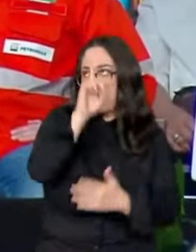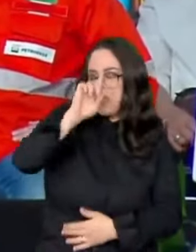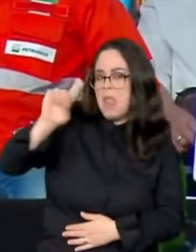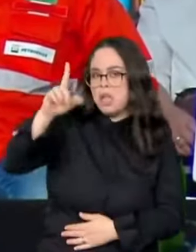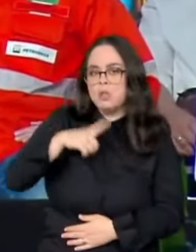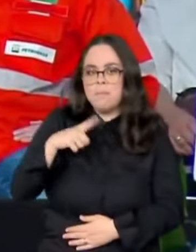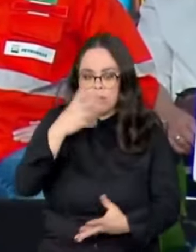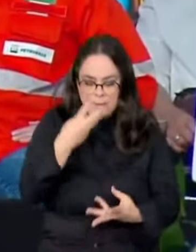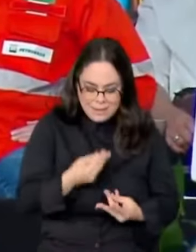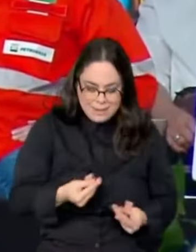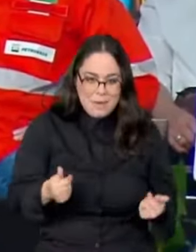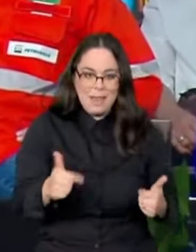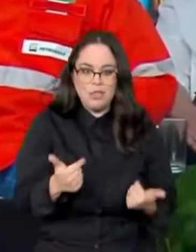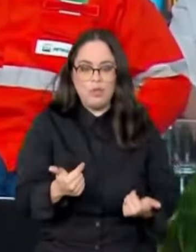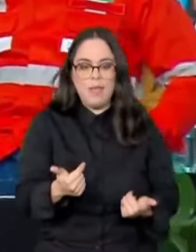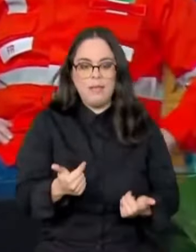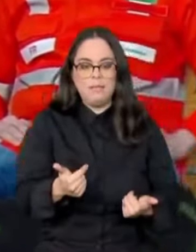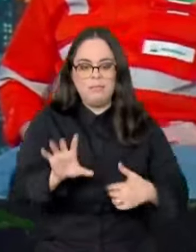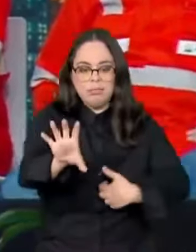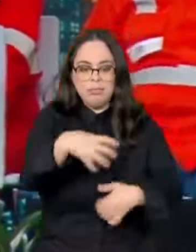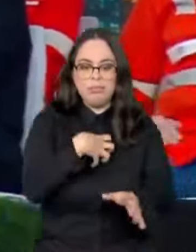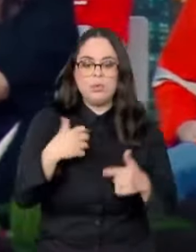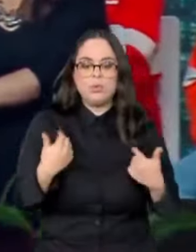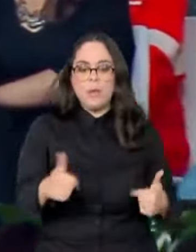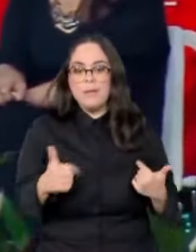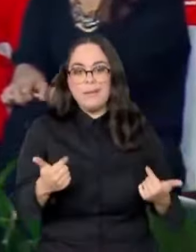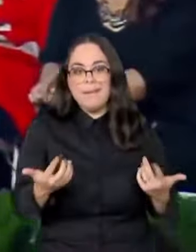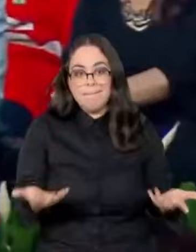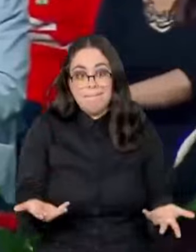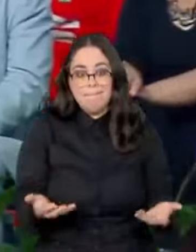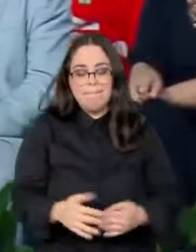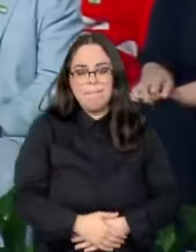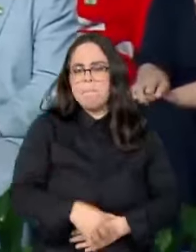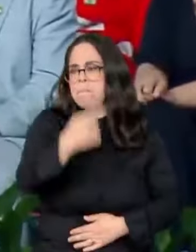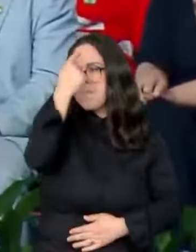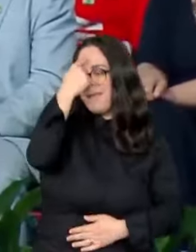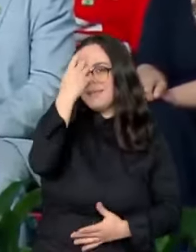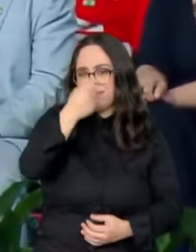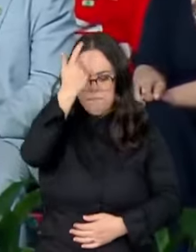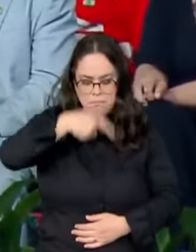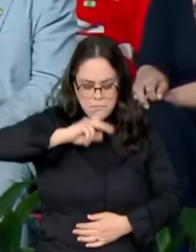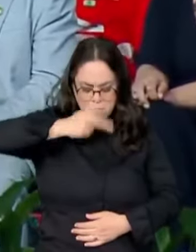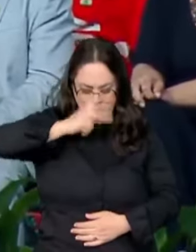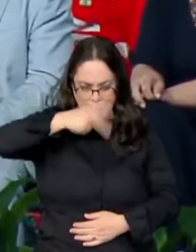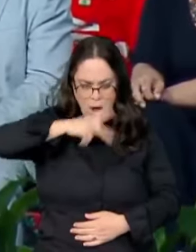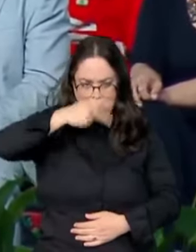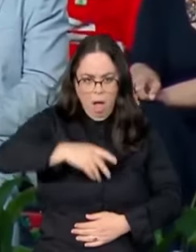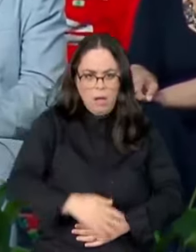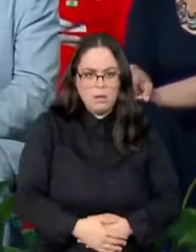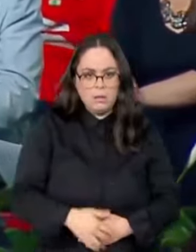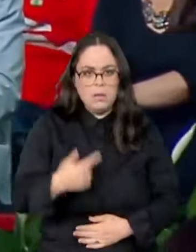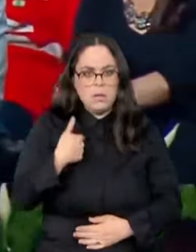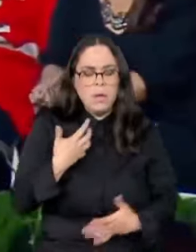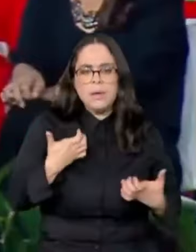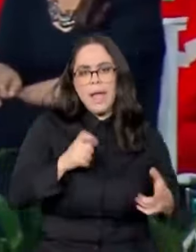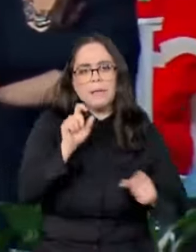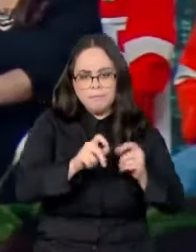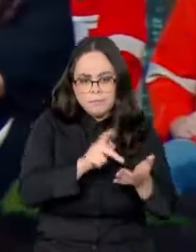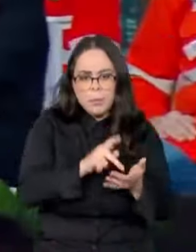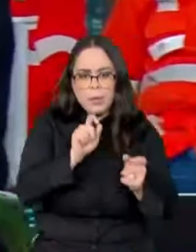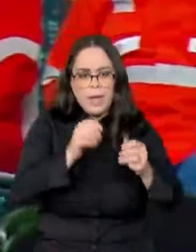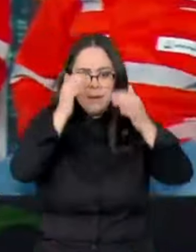insensato, seja tão desumano, pense tanto só em si. O que eu quero, na verdade,